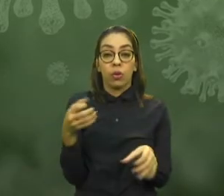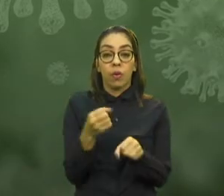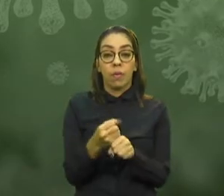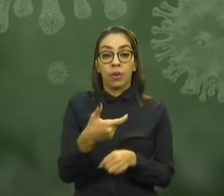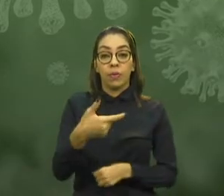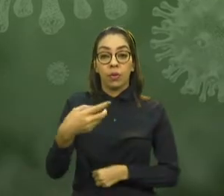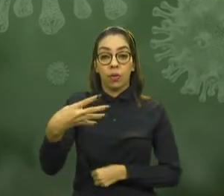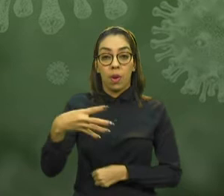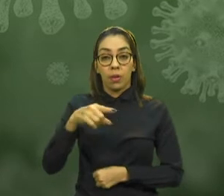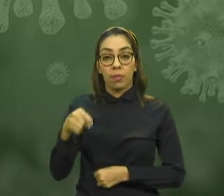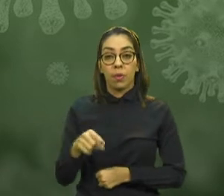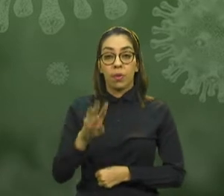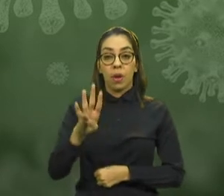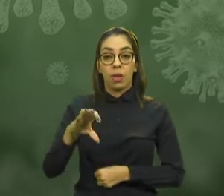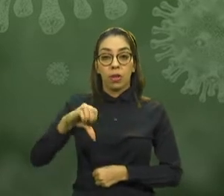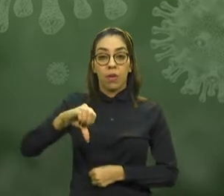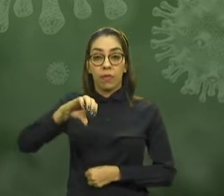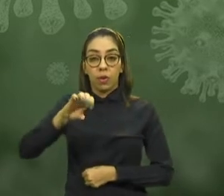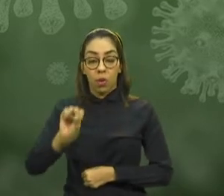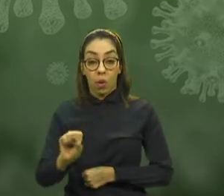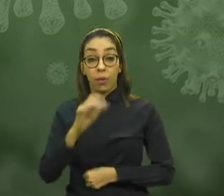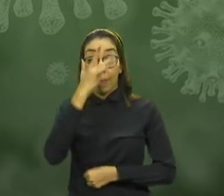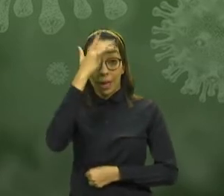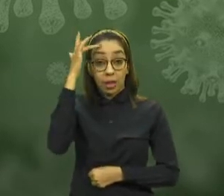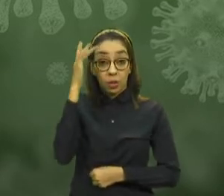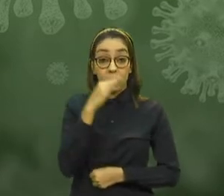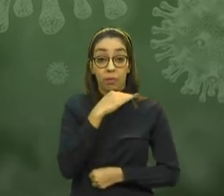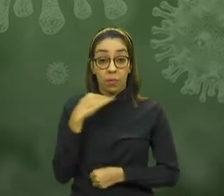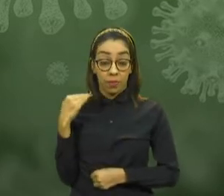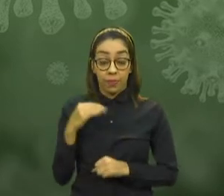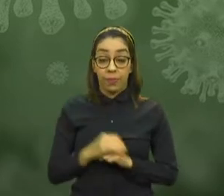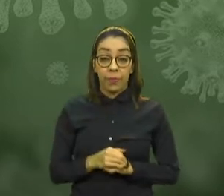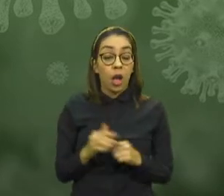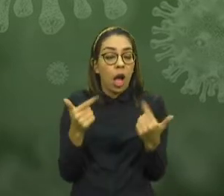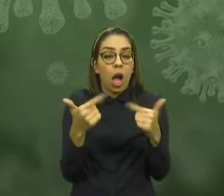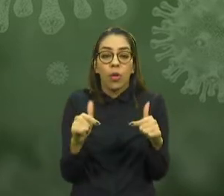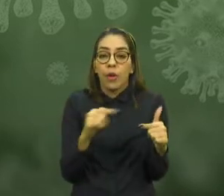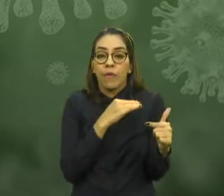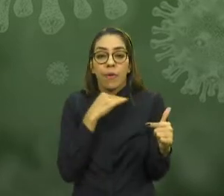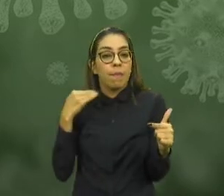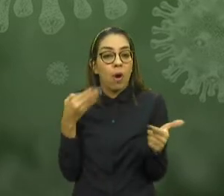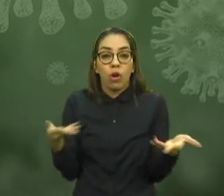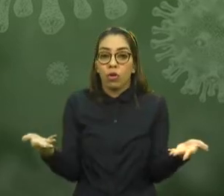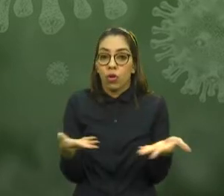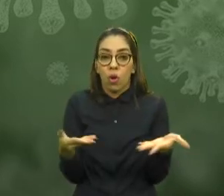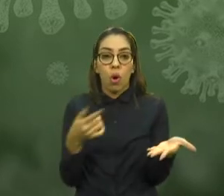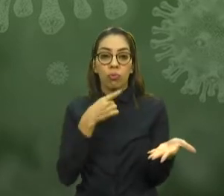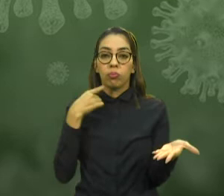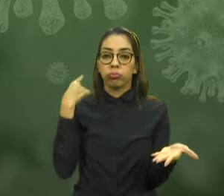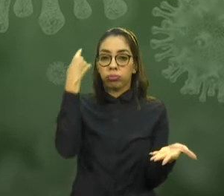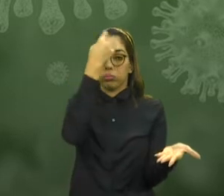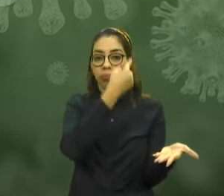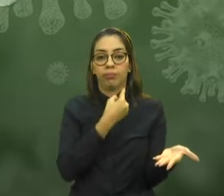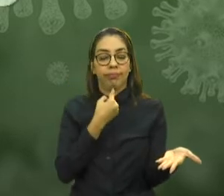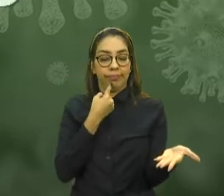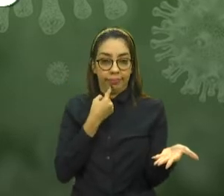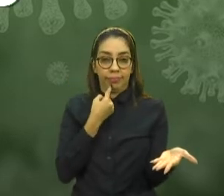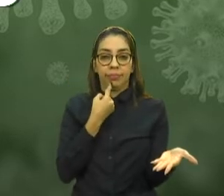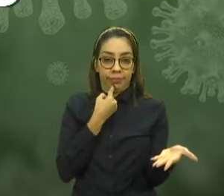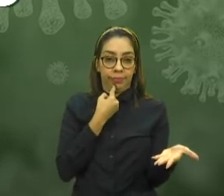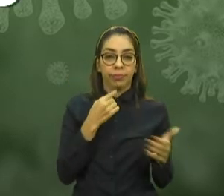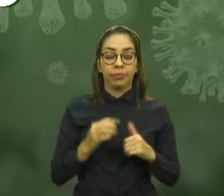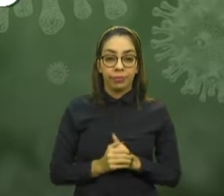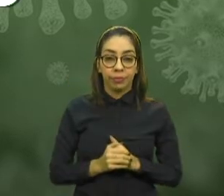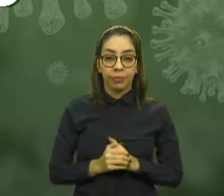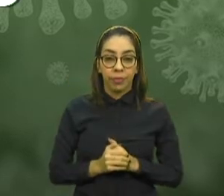24.498 óbitos por causa da doença. Nenhuma morte por Covid-19 foi registrada pelo sistema nas últimas 24 horas.